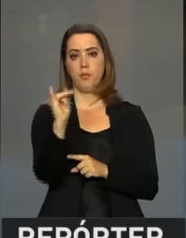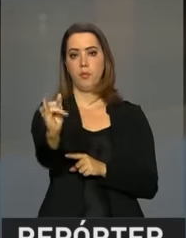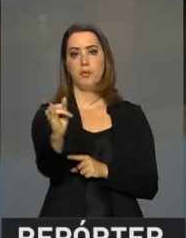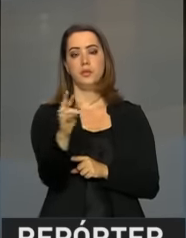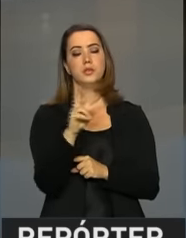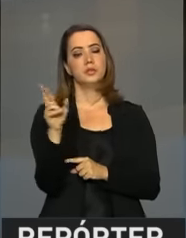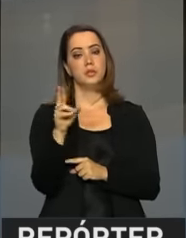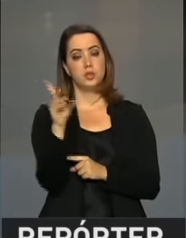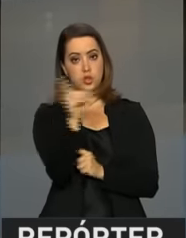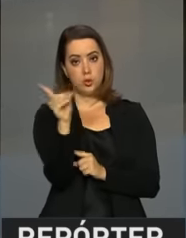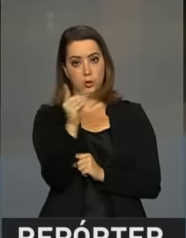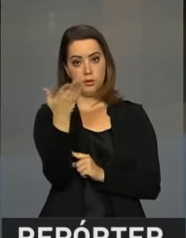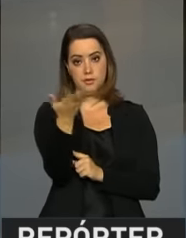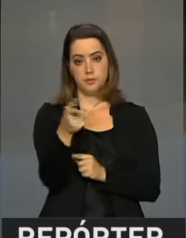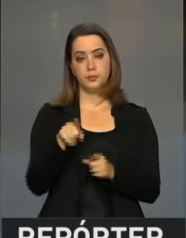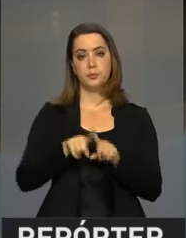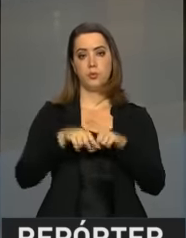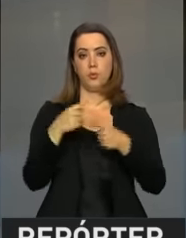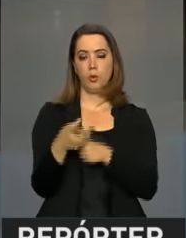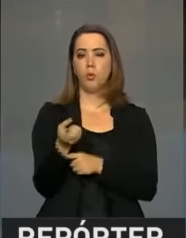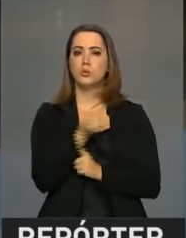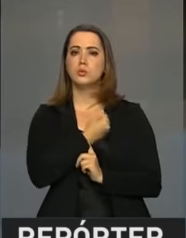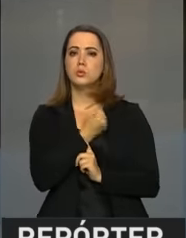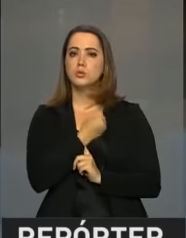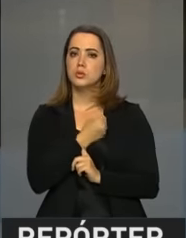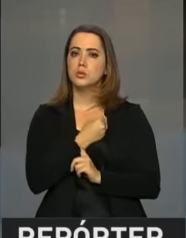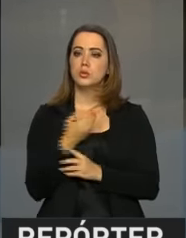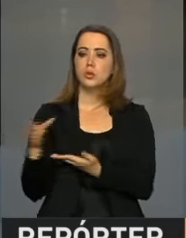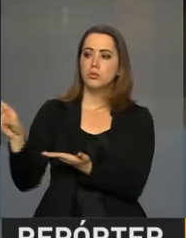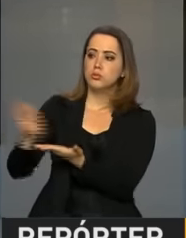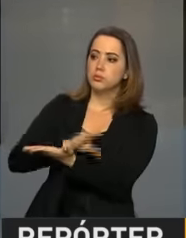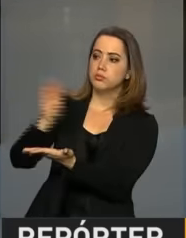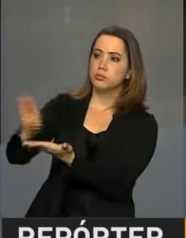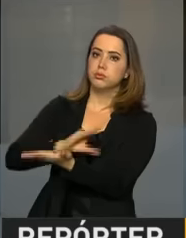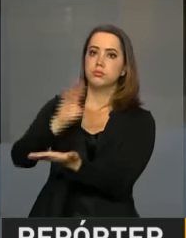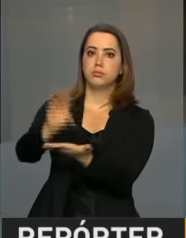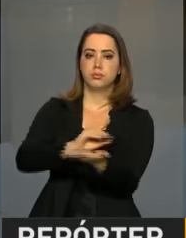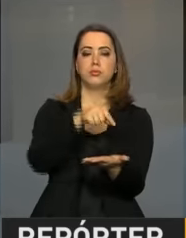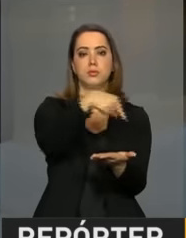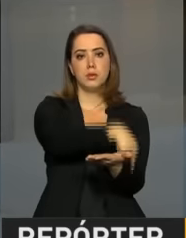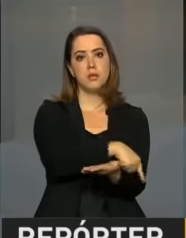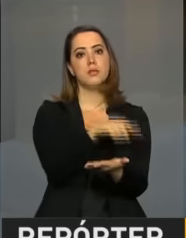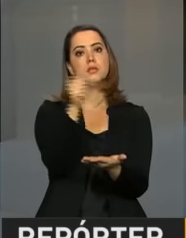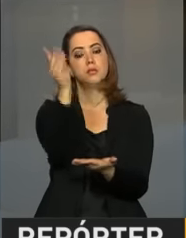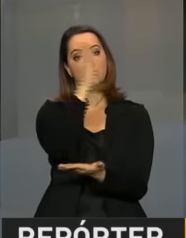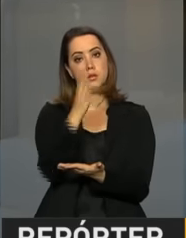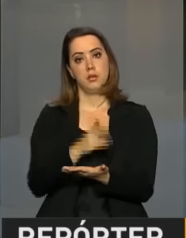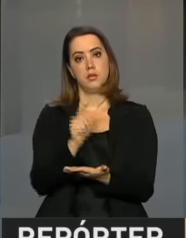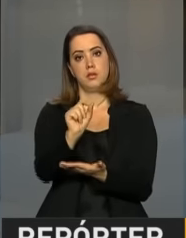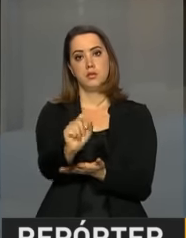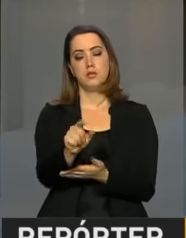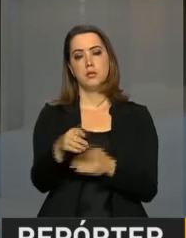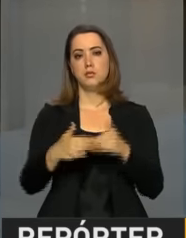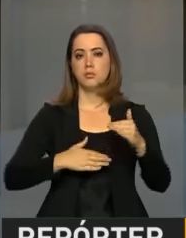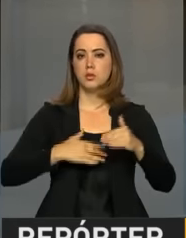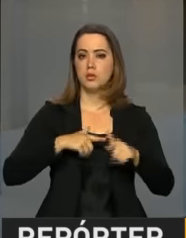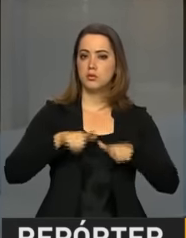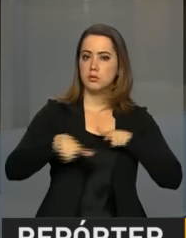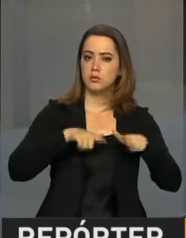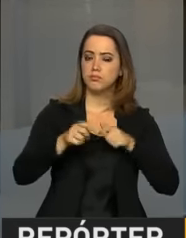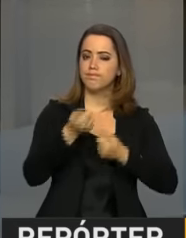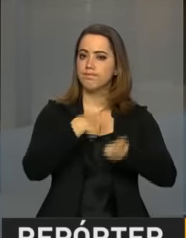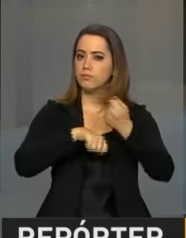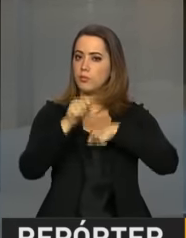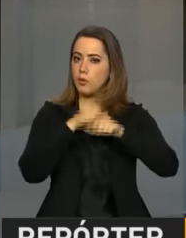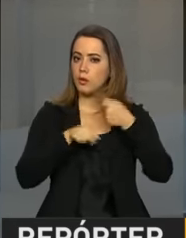em cada ano. Outro indicador são os investimentos estrangeiros diretos, aqueles que vão diretamente para a atividade econômica